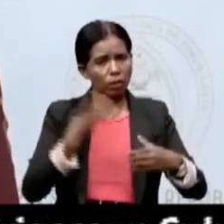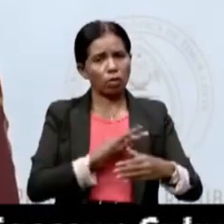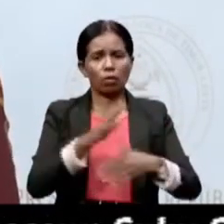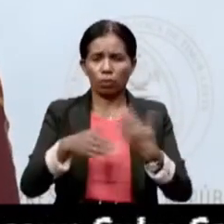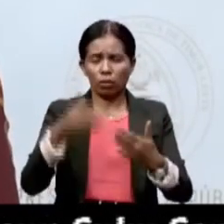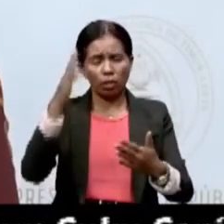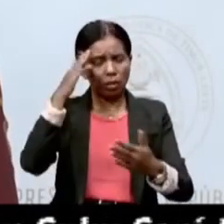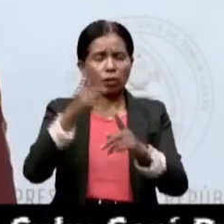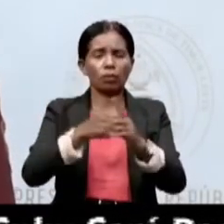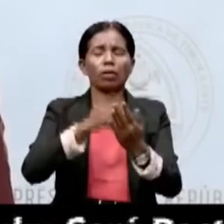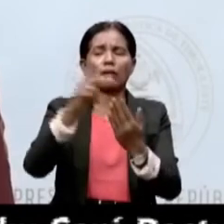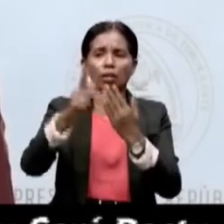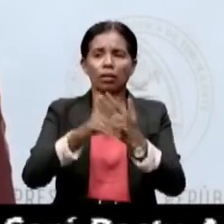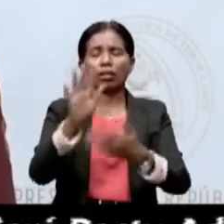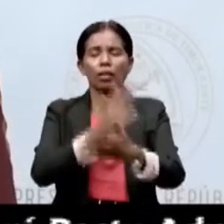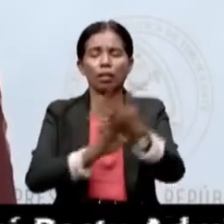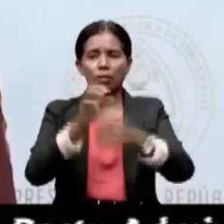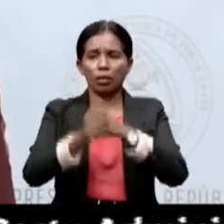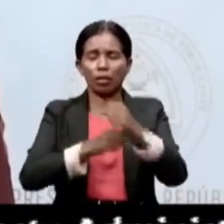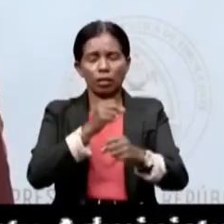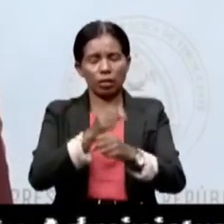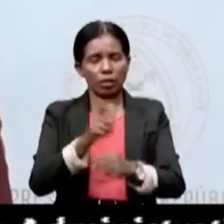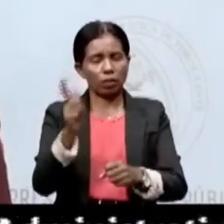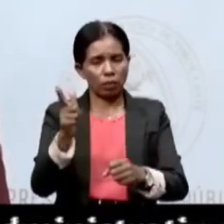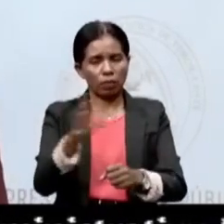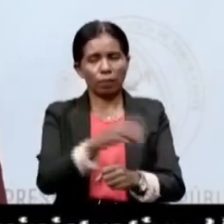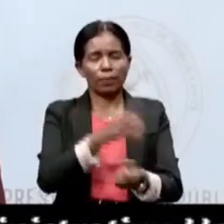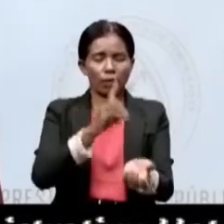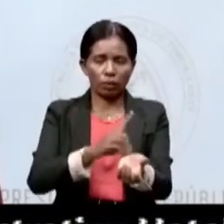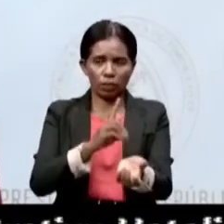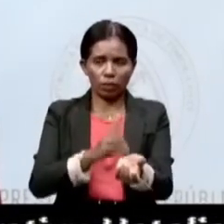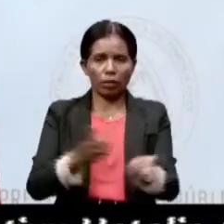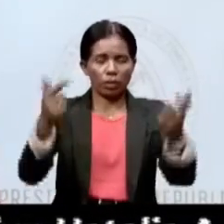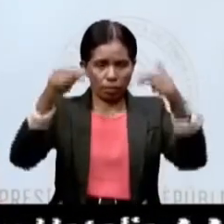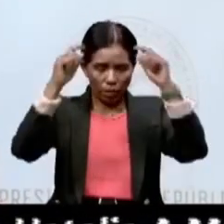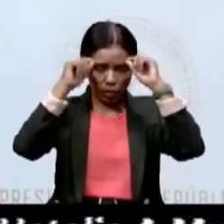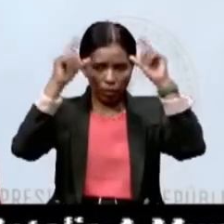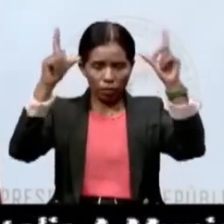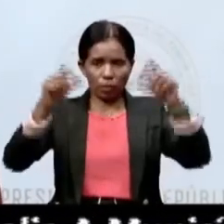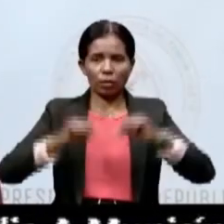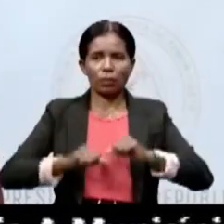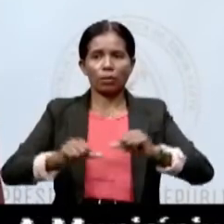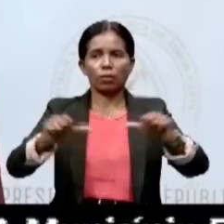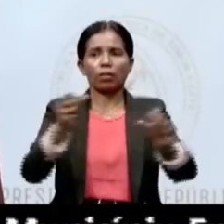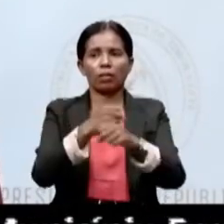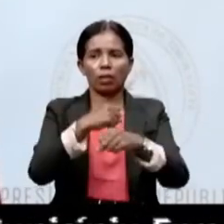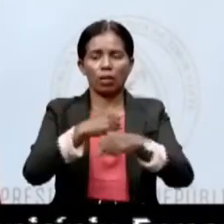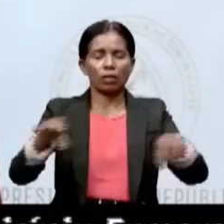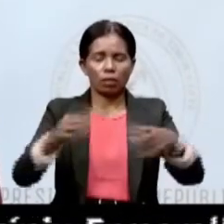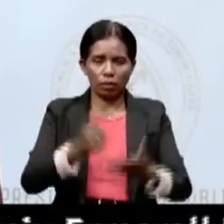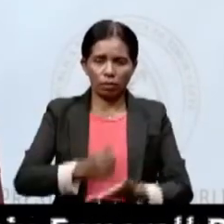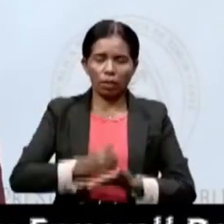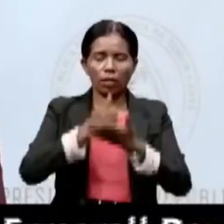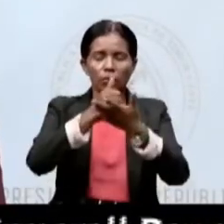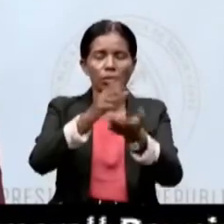na Abril, foi celebra Tinan Ruanulo, Brigada Médico Cubana, Toia Timor-Leste, no continua a serviço onde foi